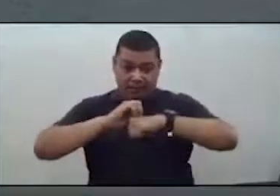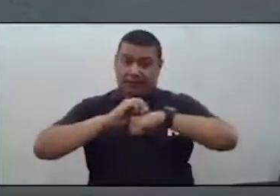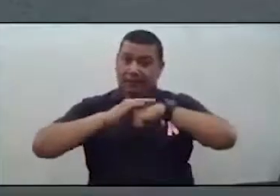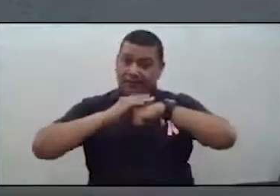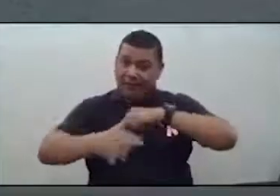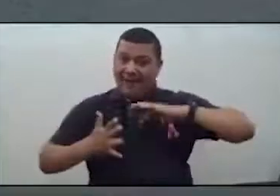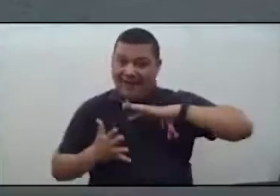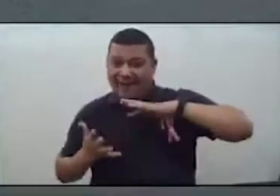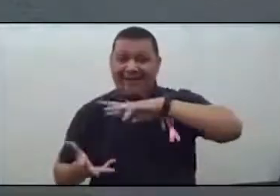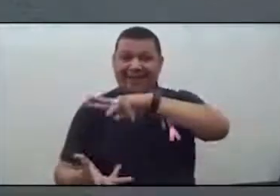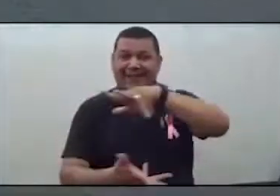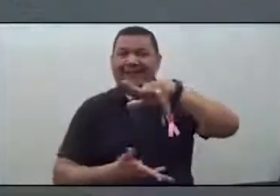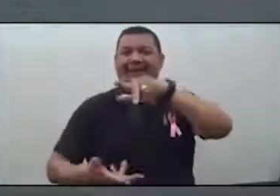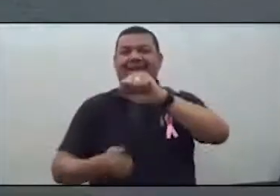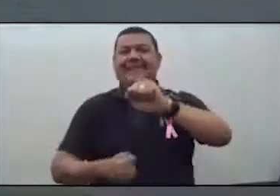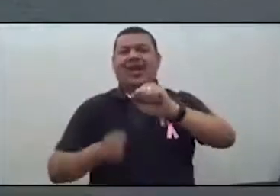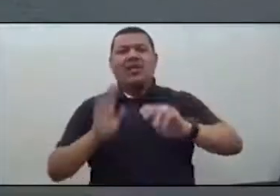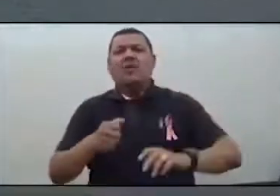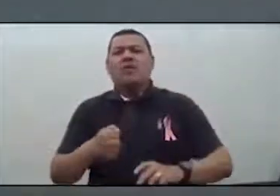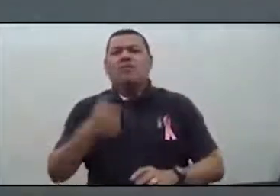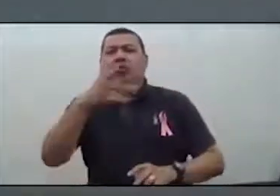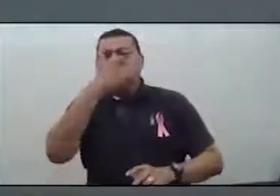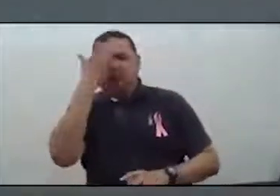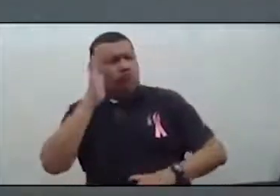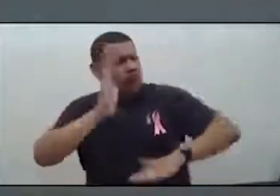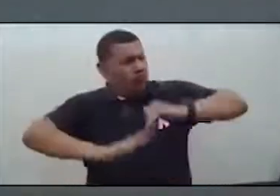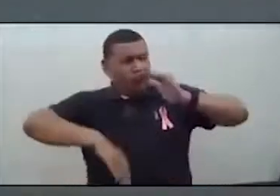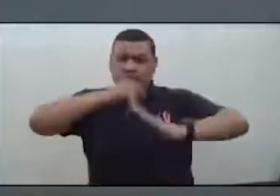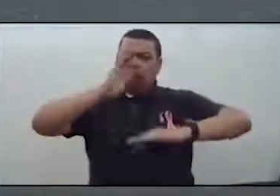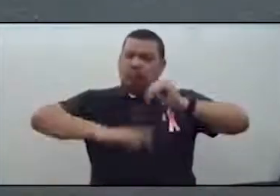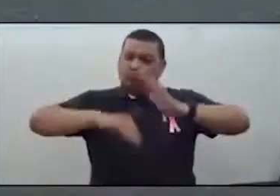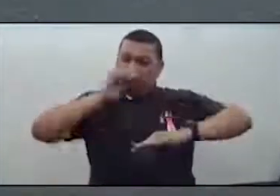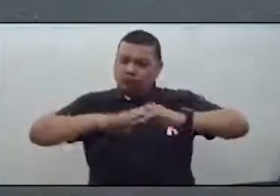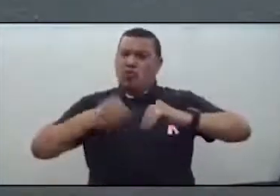foram 12 profissionais que tiveram essa honra,